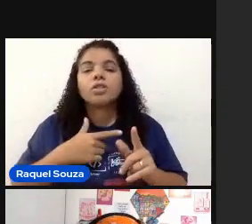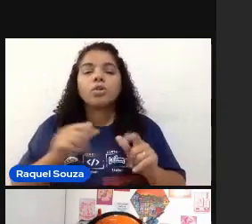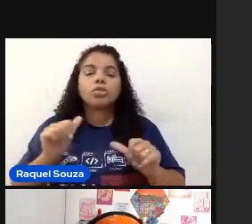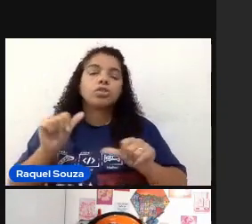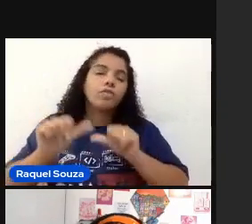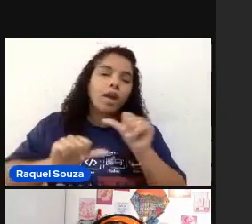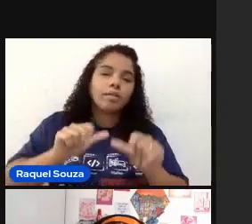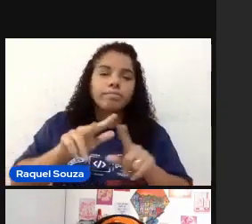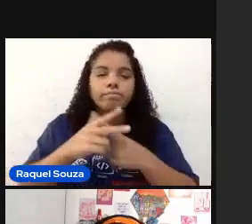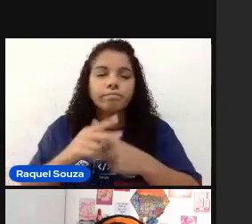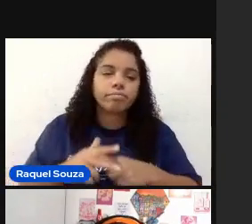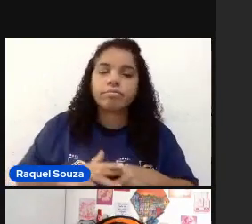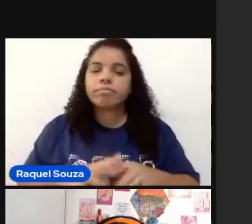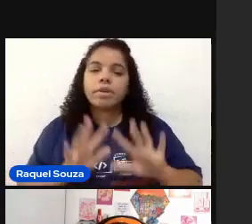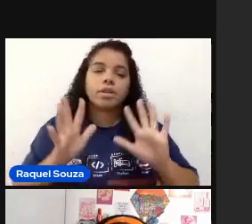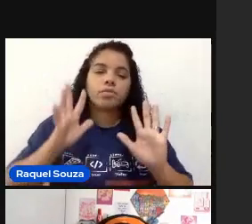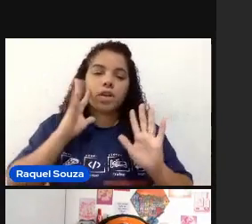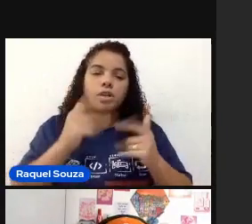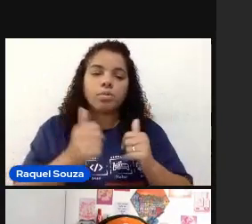essa solução.